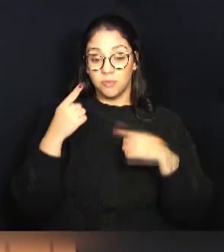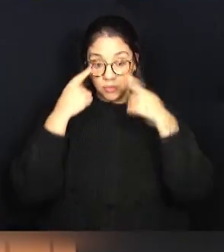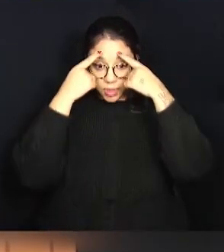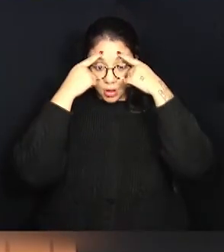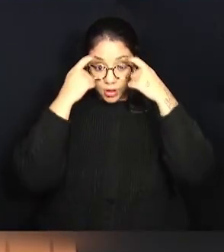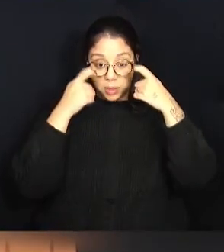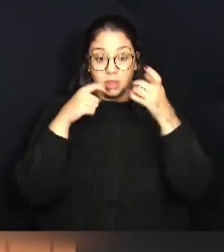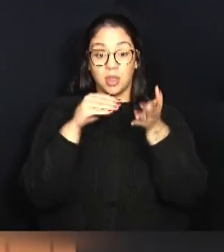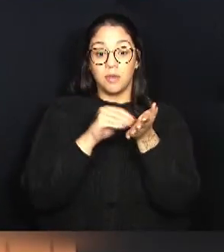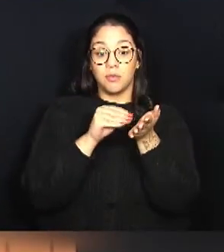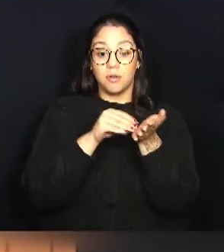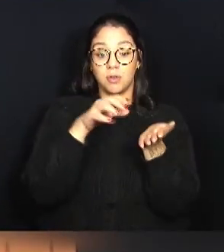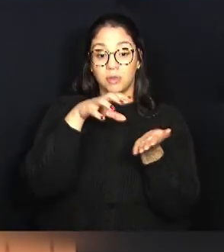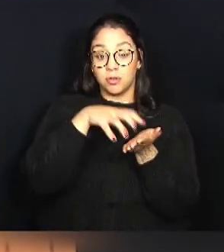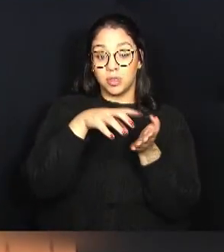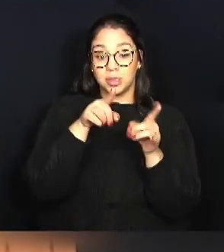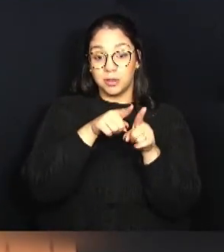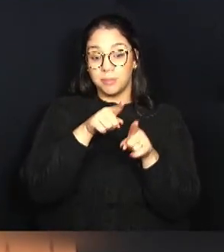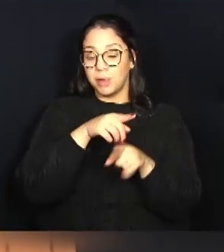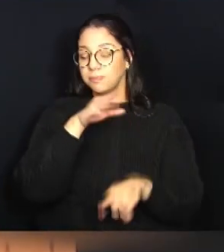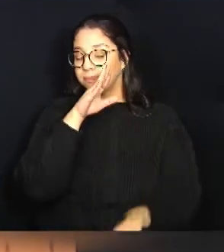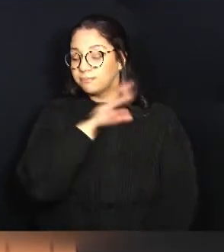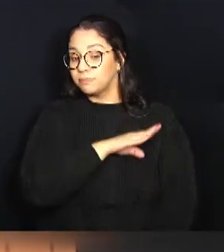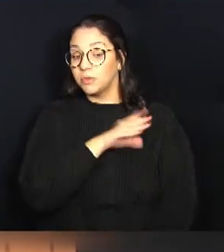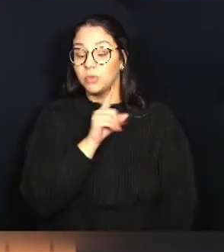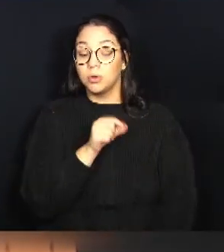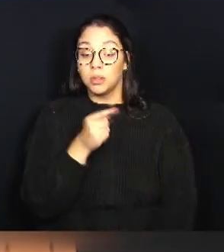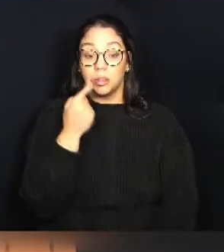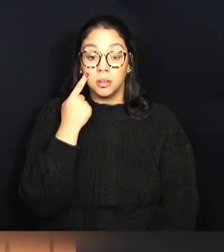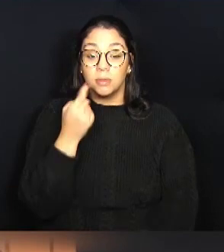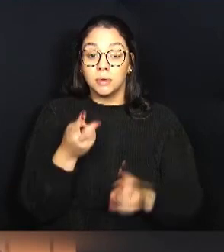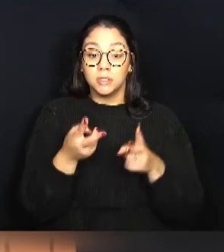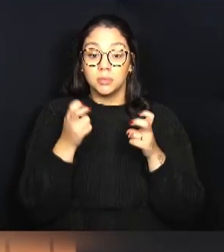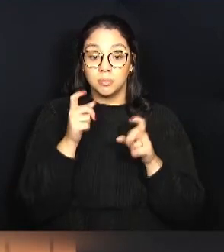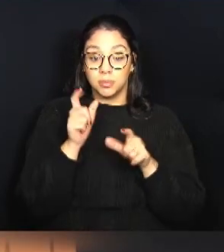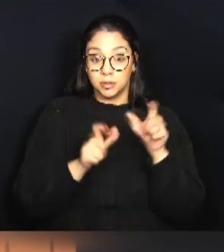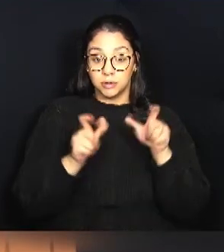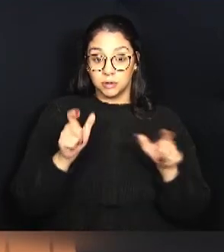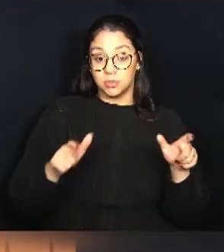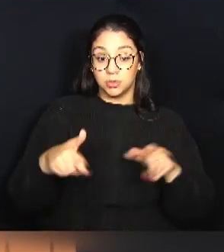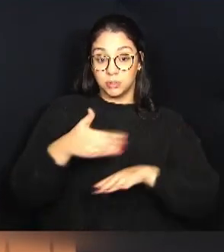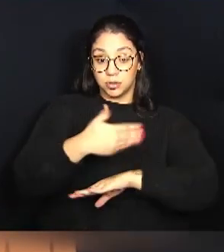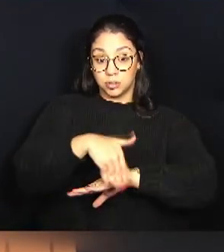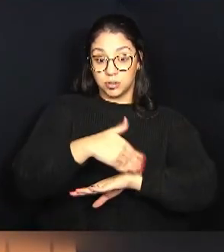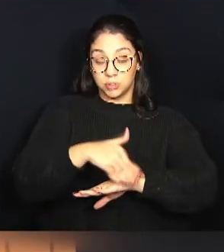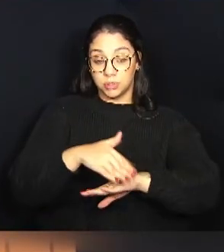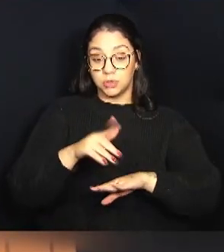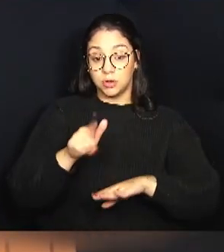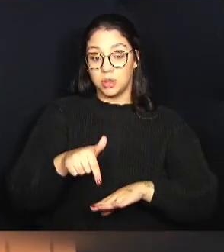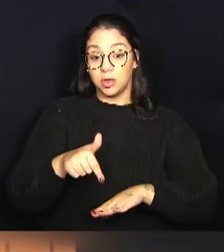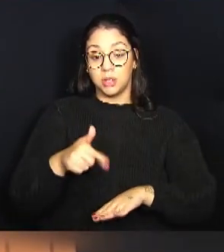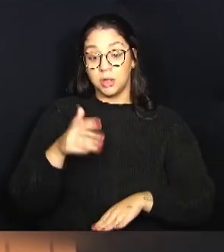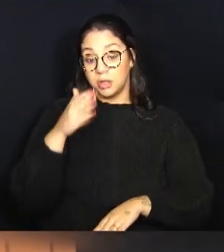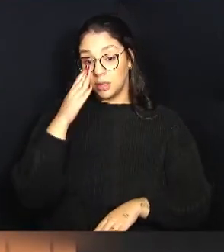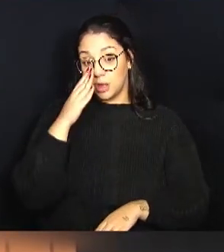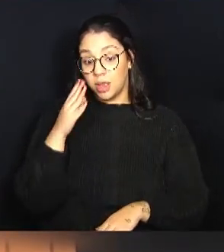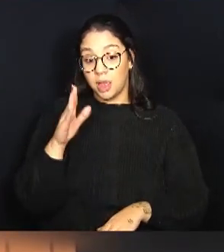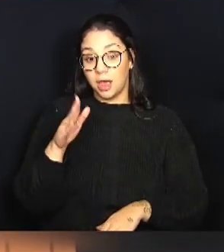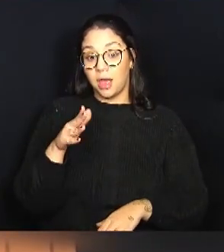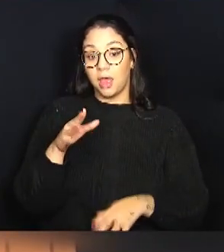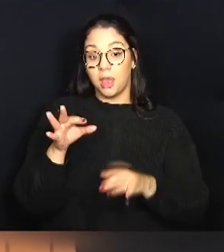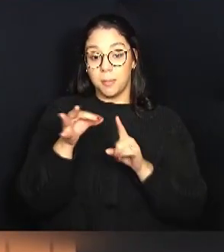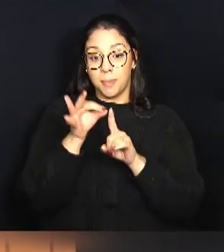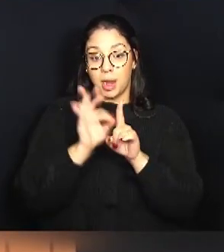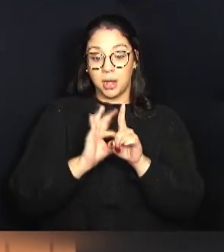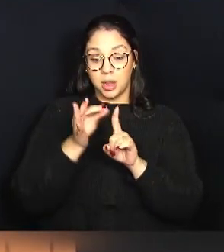de humanidade, de crueldade, quando a gente vê que as pessoas em situação de rua são obrigadas a colocar a casca de banana para impedir que a